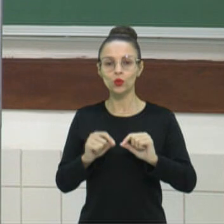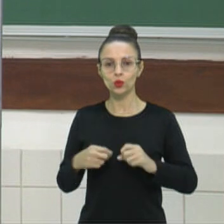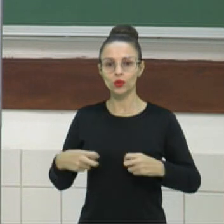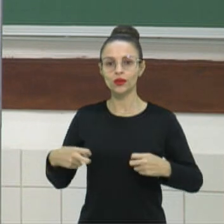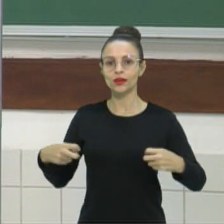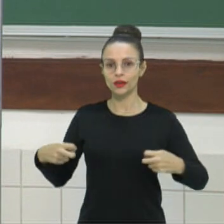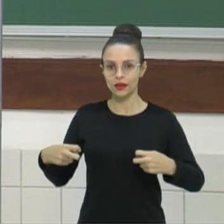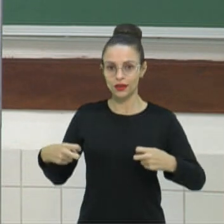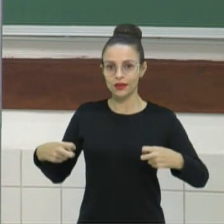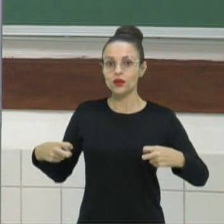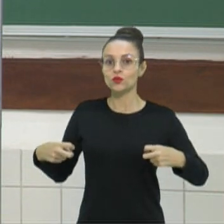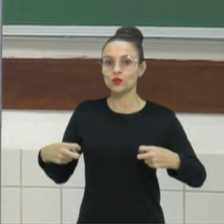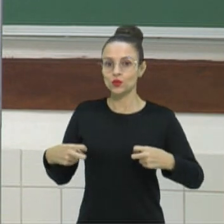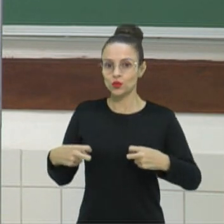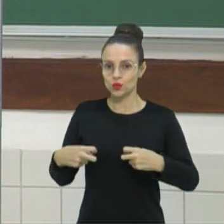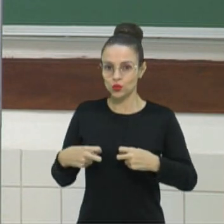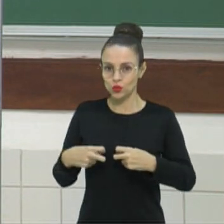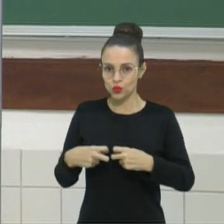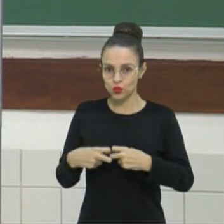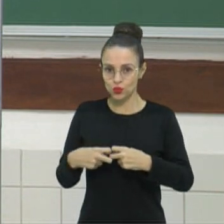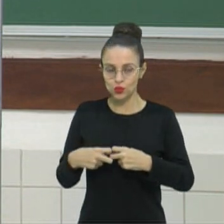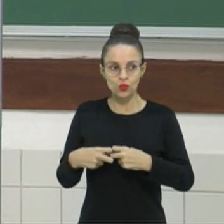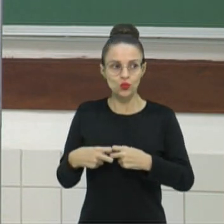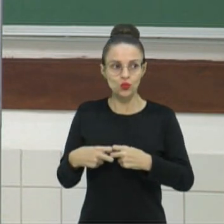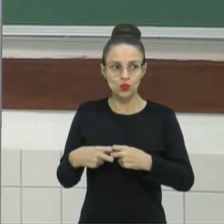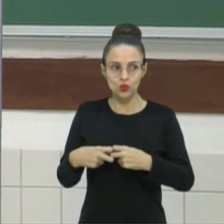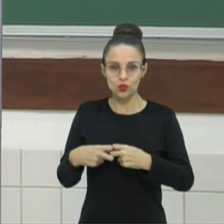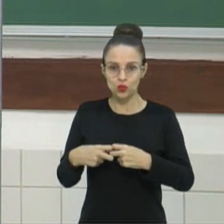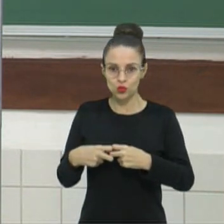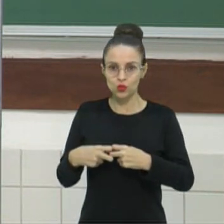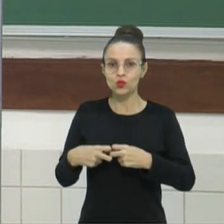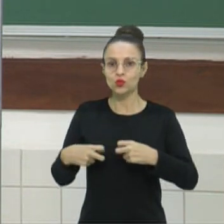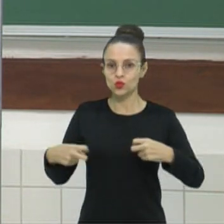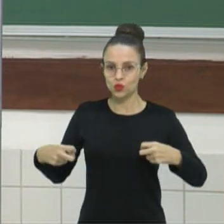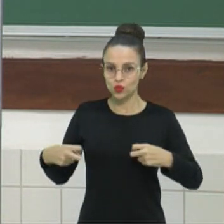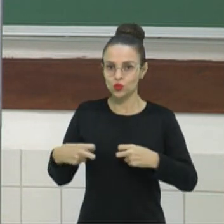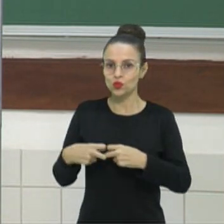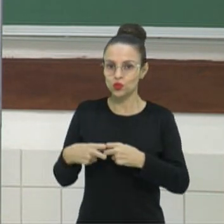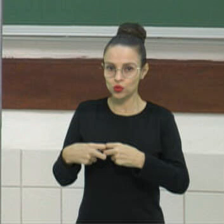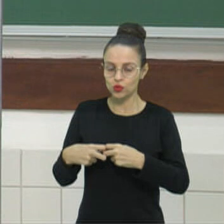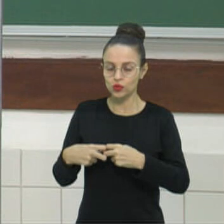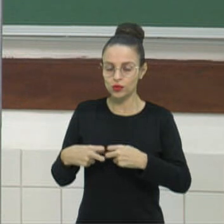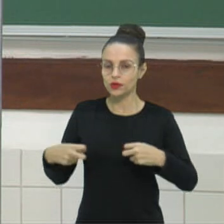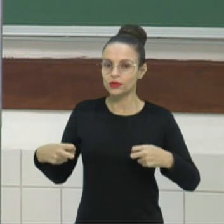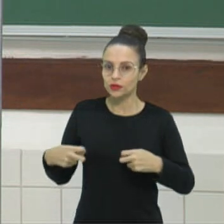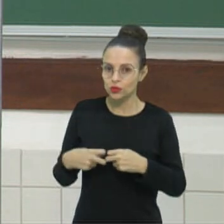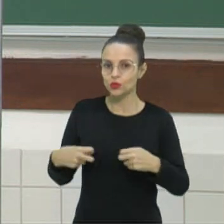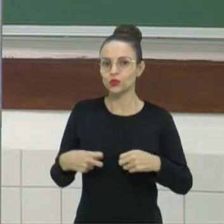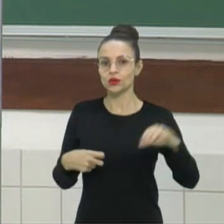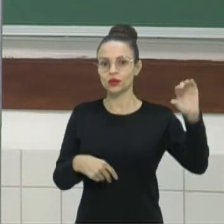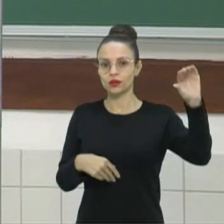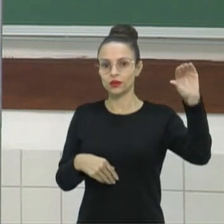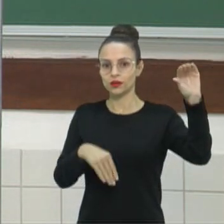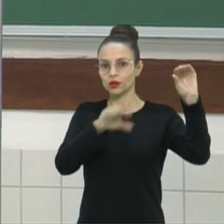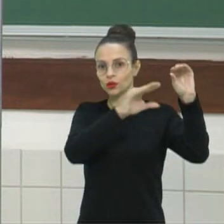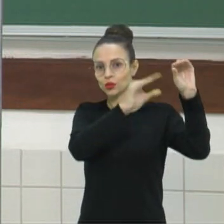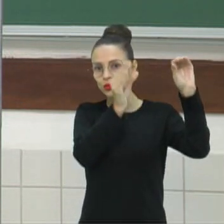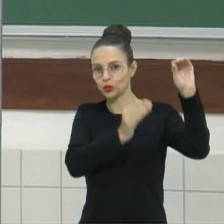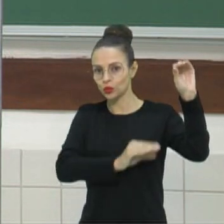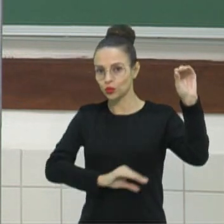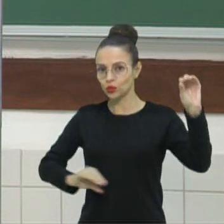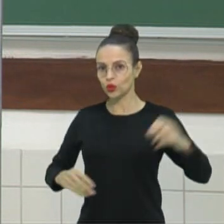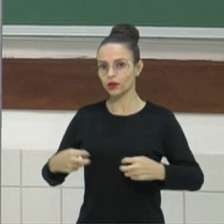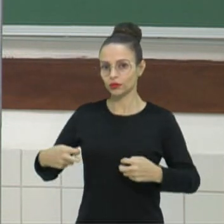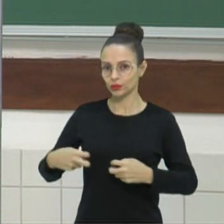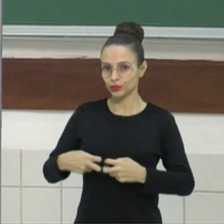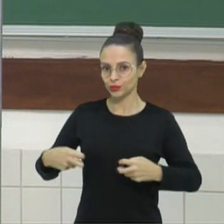está comprimindo, ela segura totalmente o movimento do bloco. Ela está amortecendo, entre aspas, o movimento